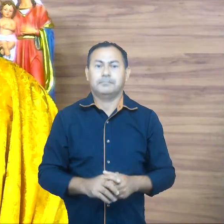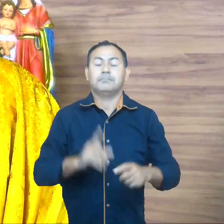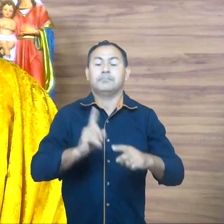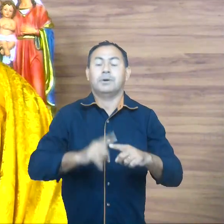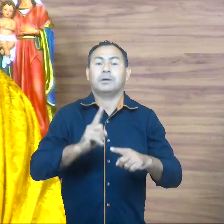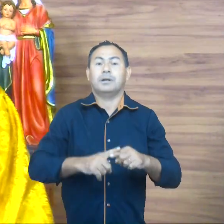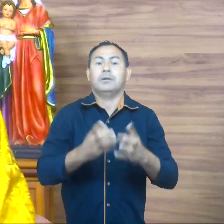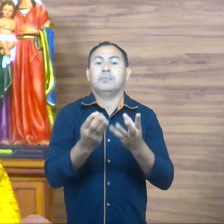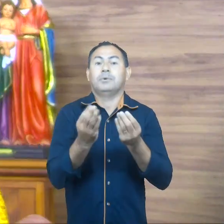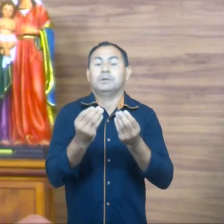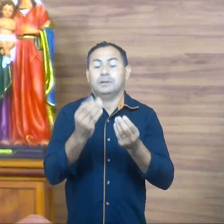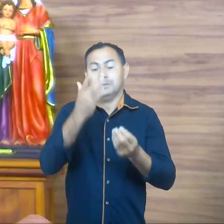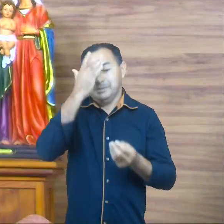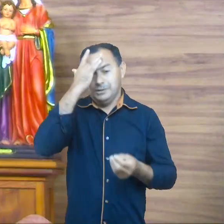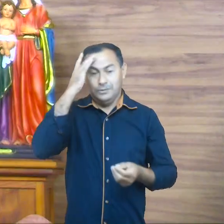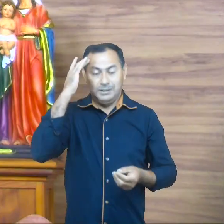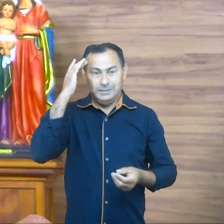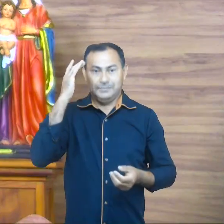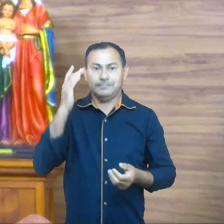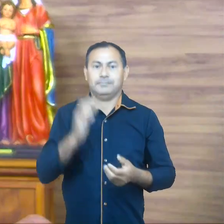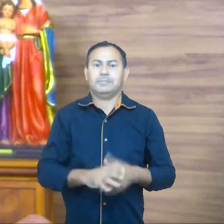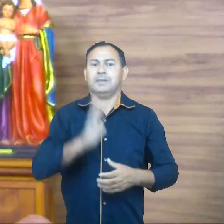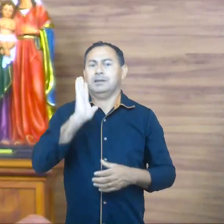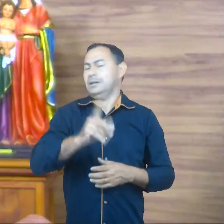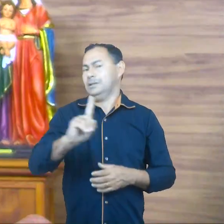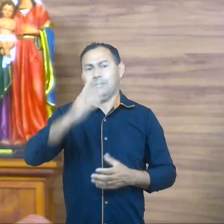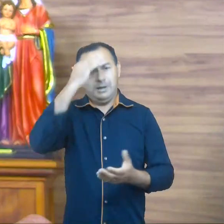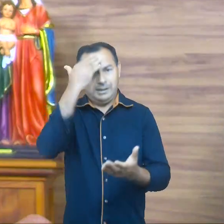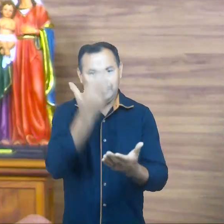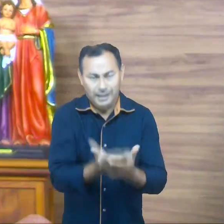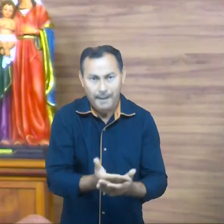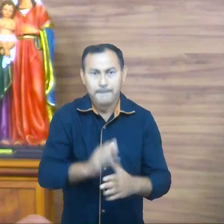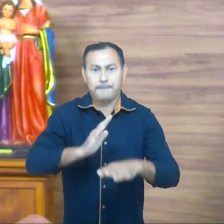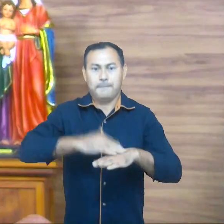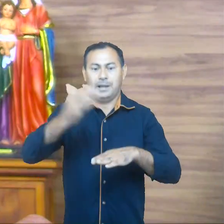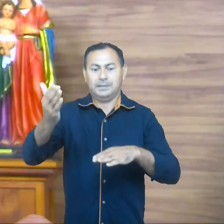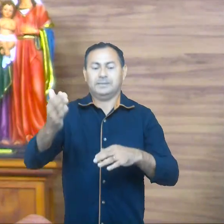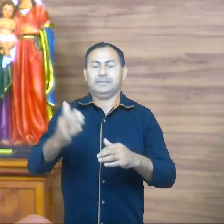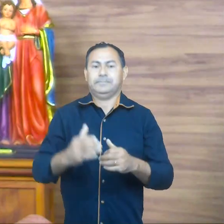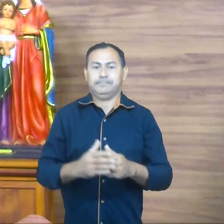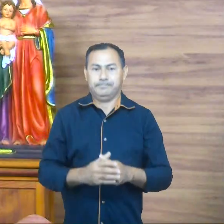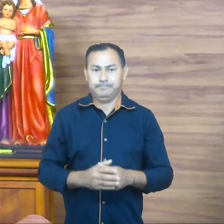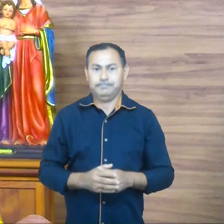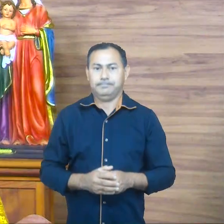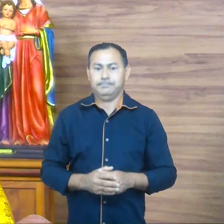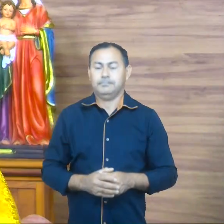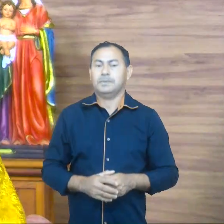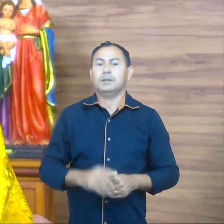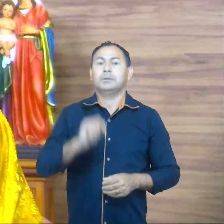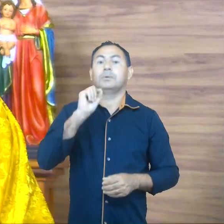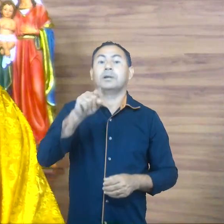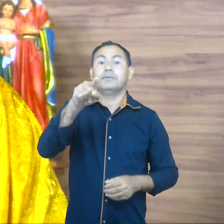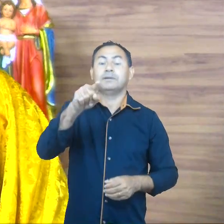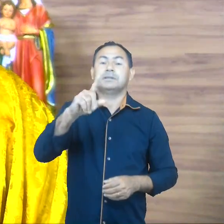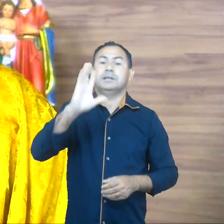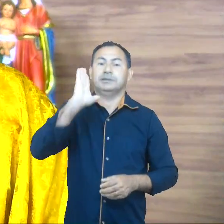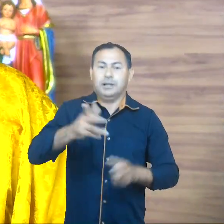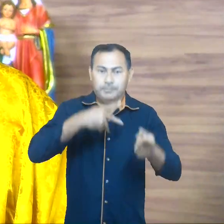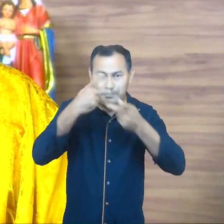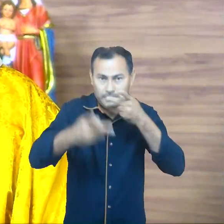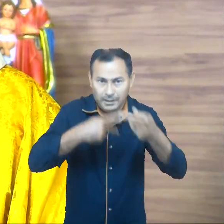Porque muitos já não acreditavam mais naquilo que você já dizia.